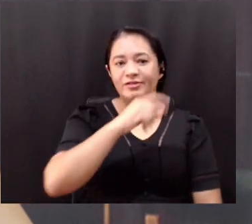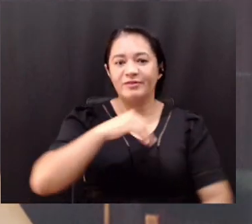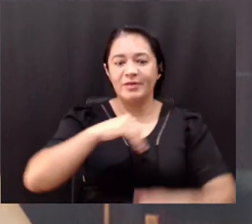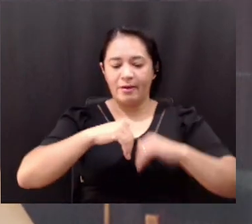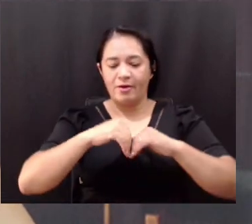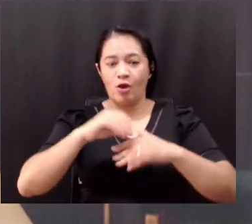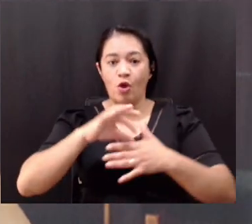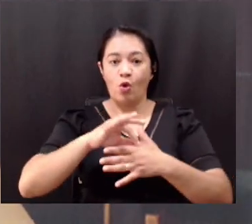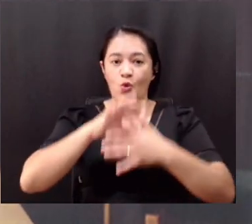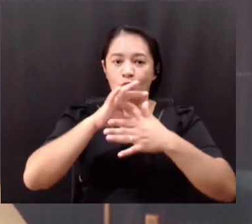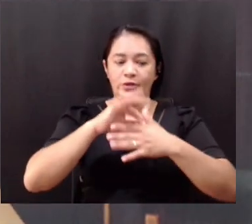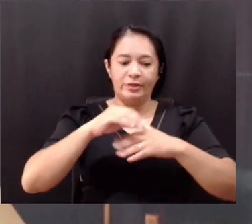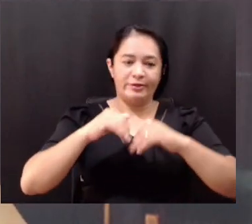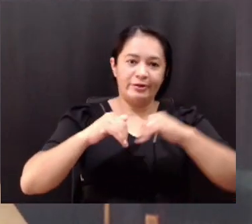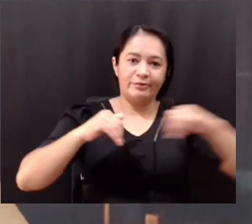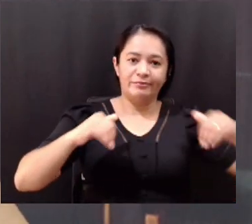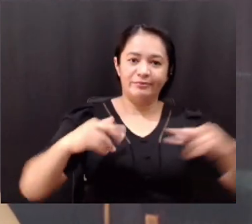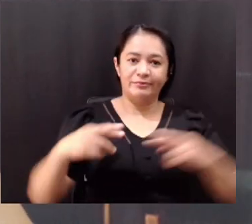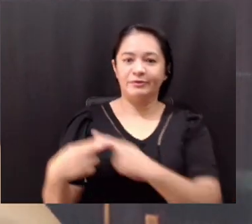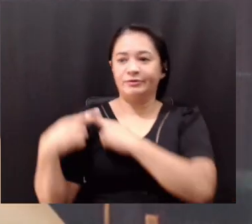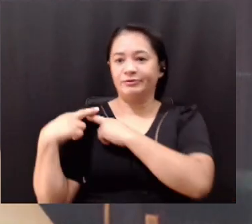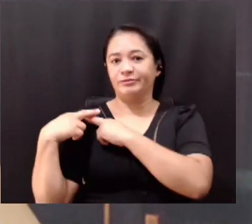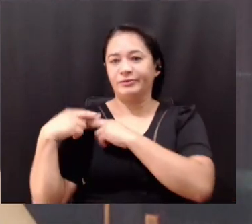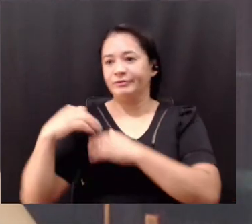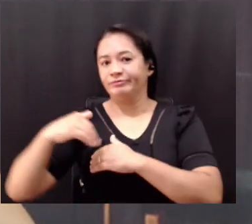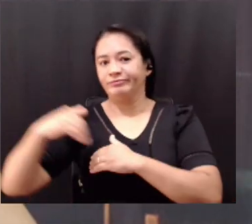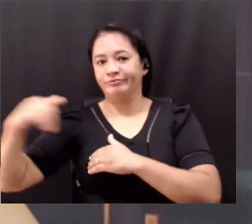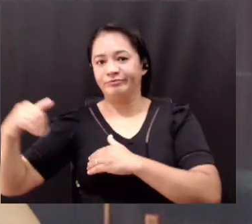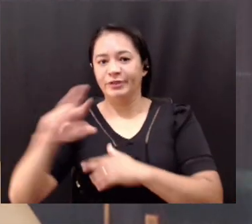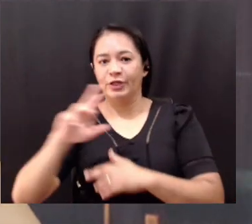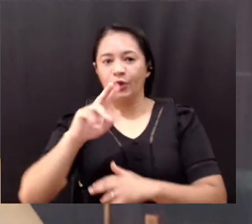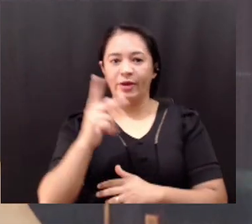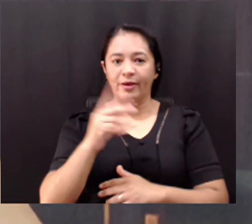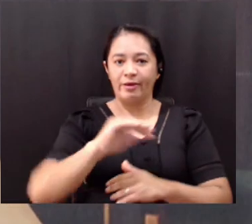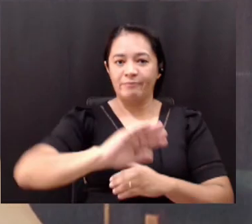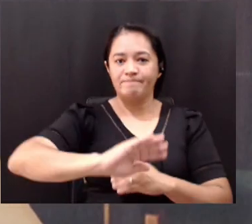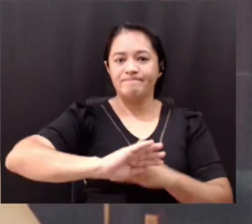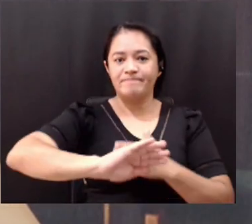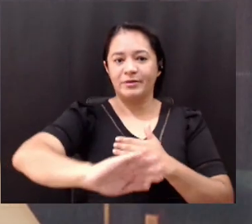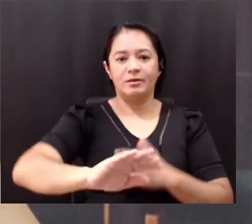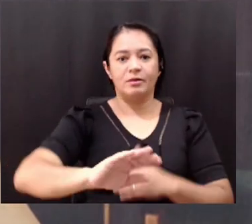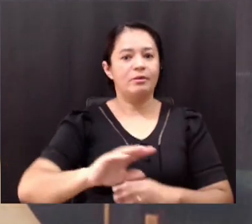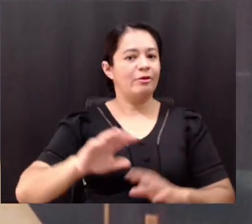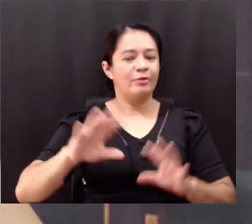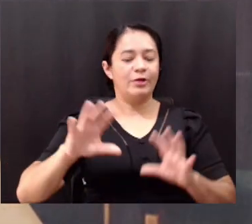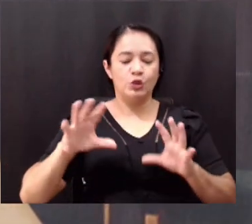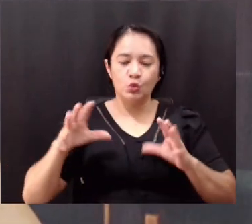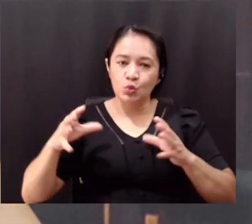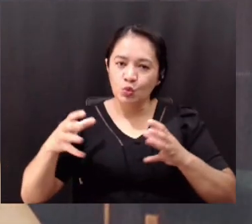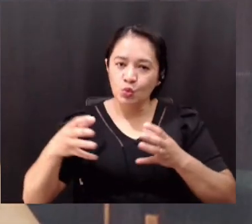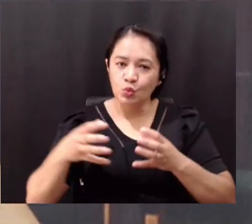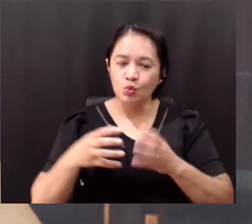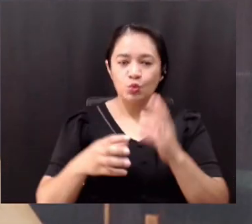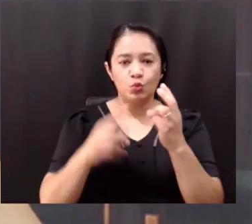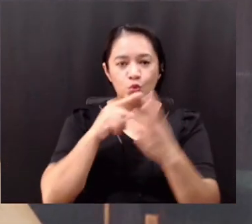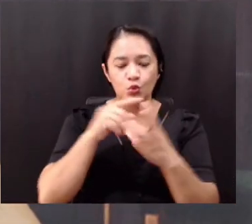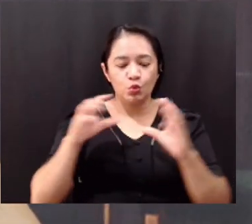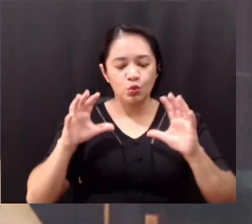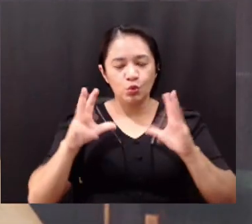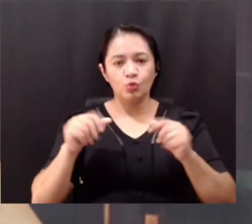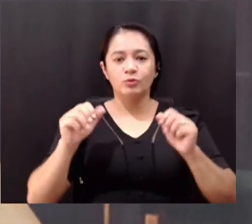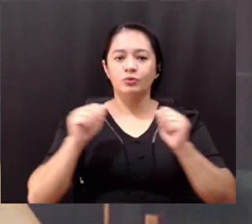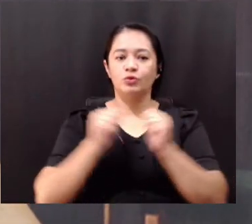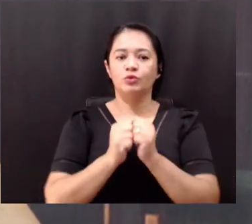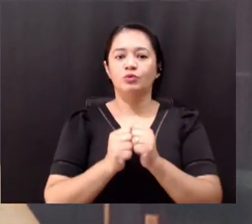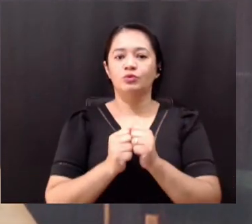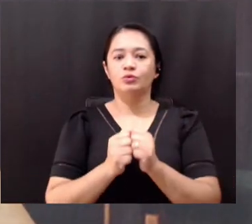do líder, do RH. É um conjunto, é um CNPJ. Então, quando esse funcionário identifica que tem uma pessoa